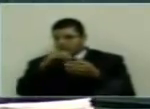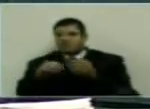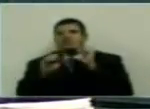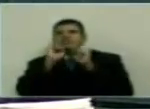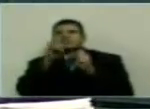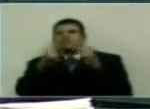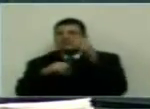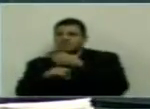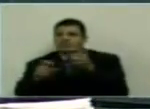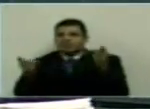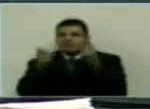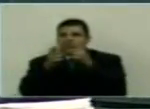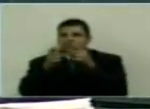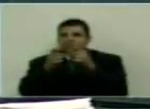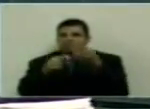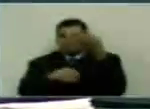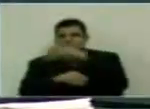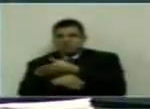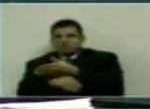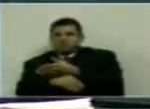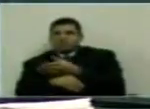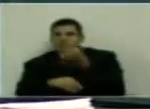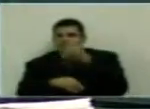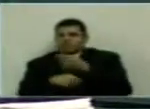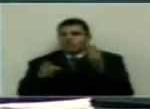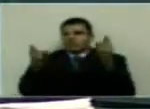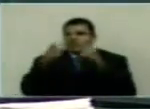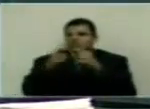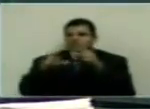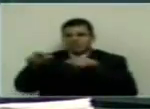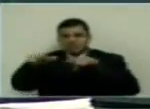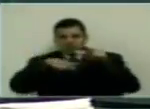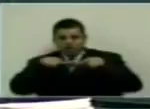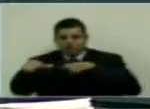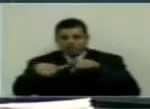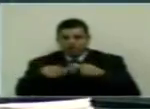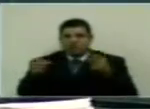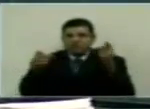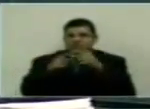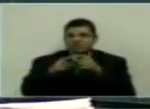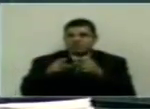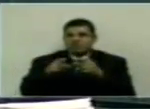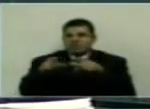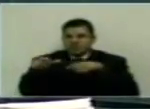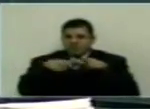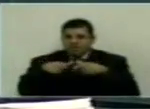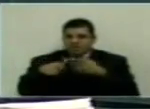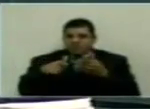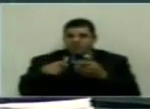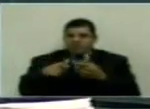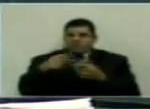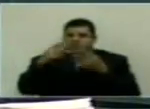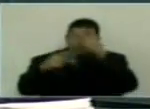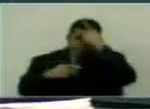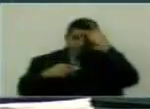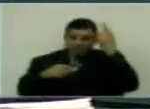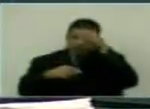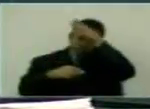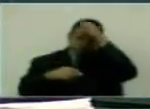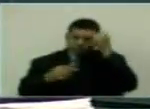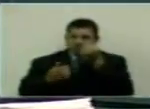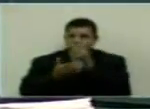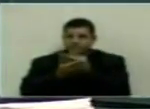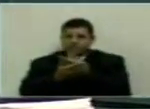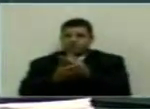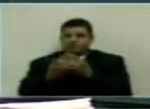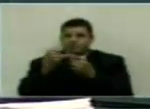você reduz em custeio e investimento, você reduz em manutenção. E se reduz em manutenção, o povo do Amazonas paga a